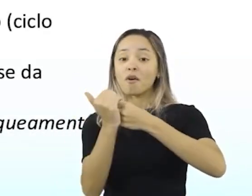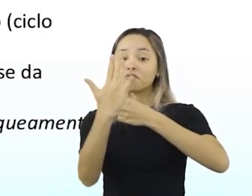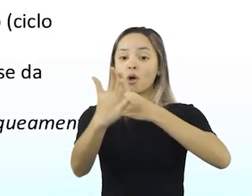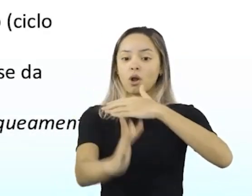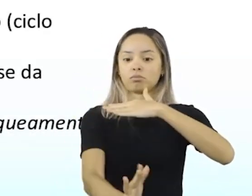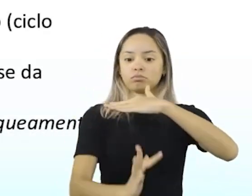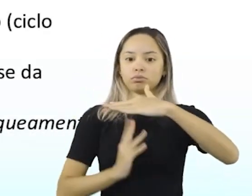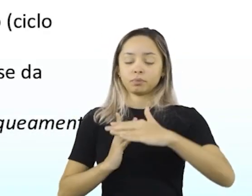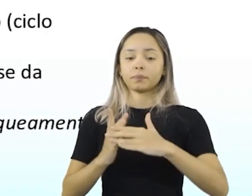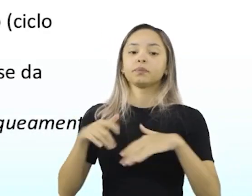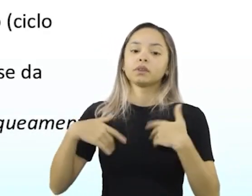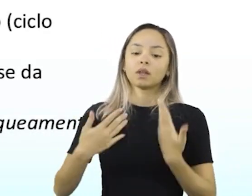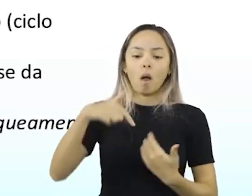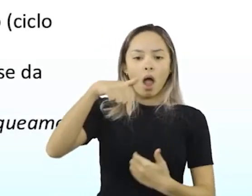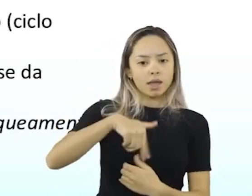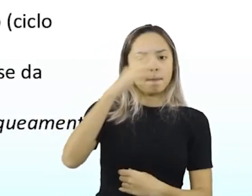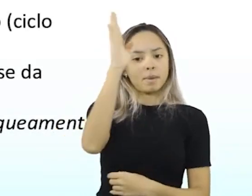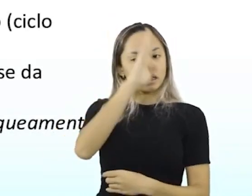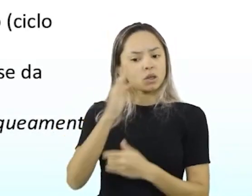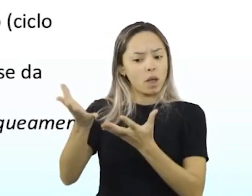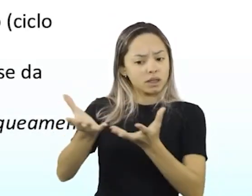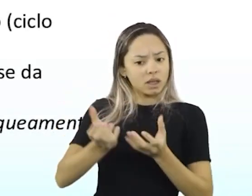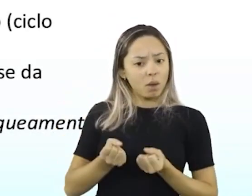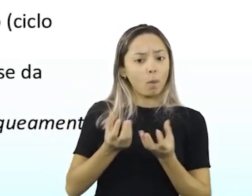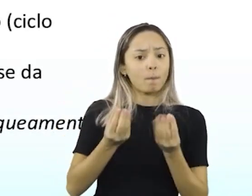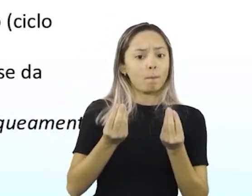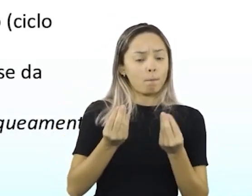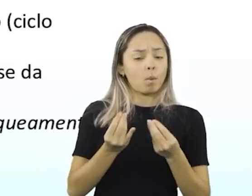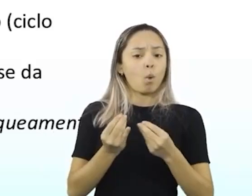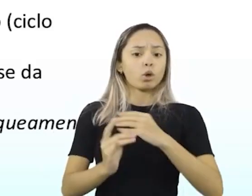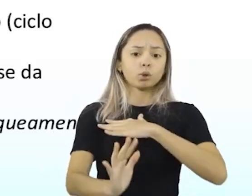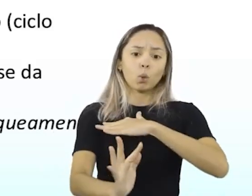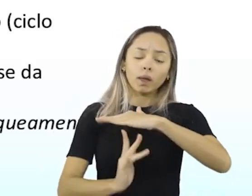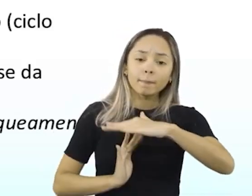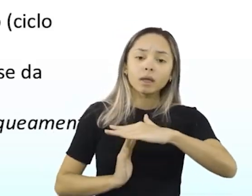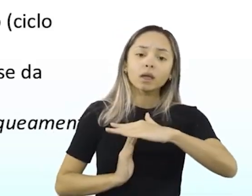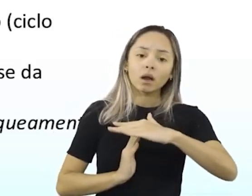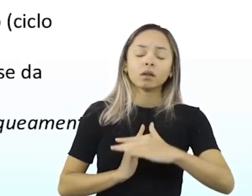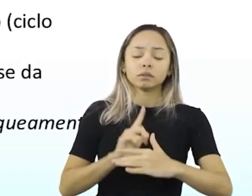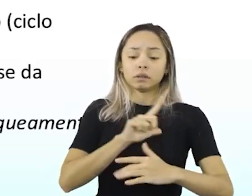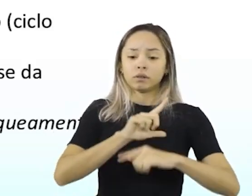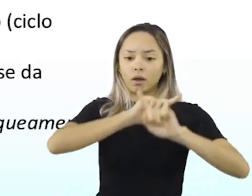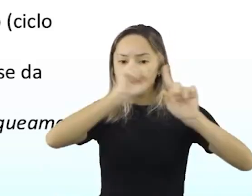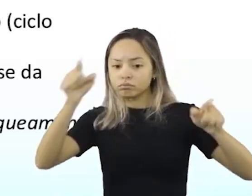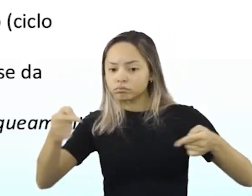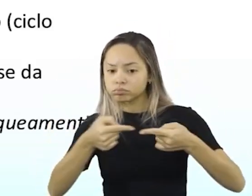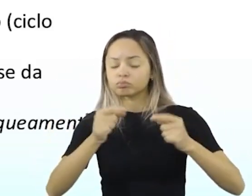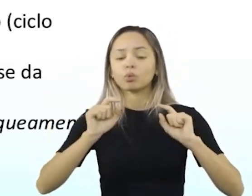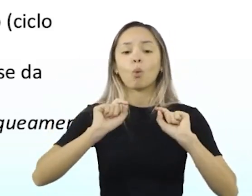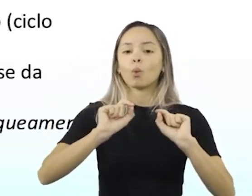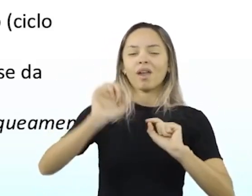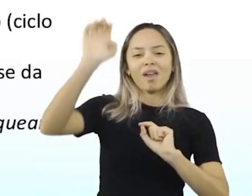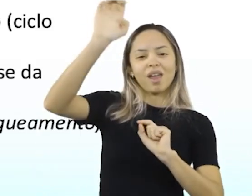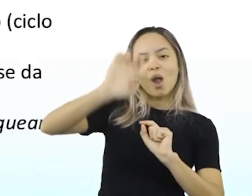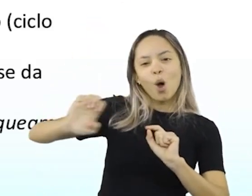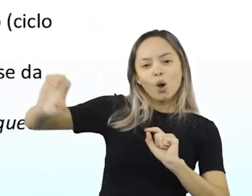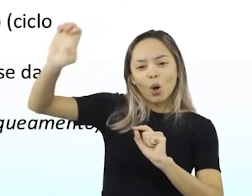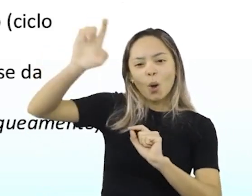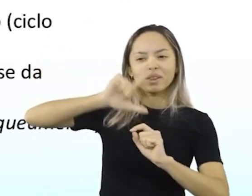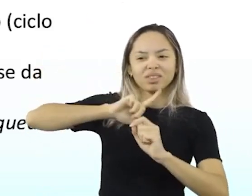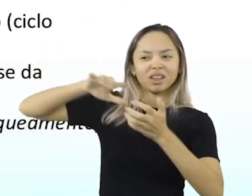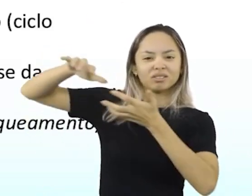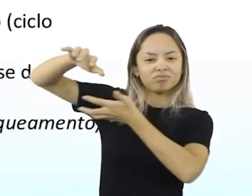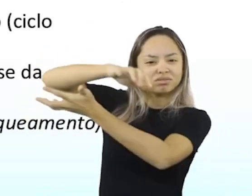recebeu muitos imigrantes, em suma, por algumas razões essas que podem estar ligadas a crises na